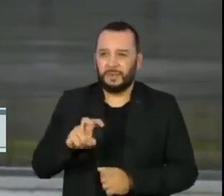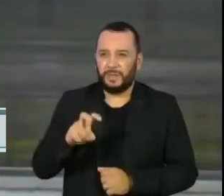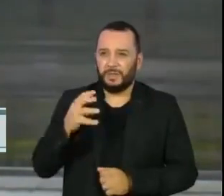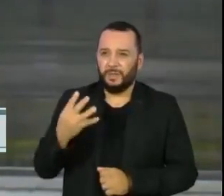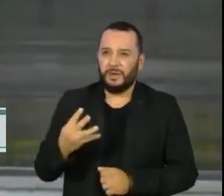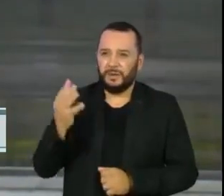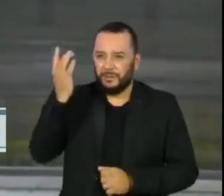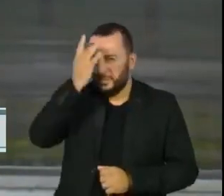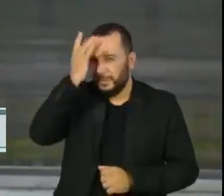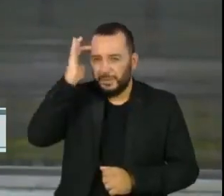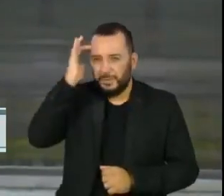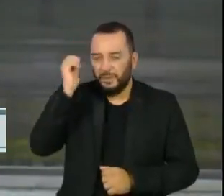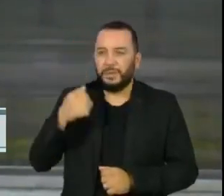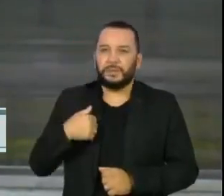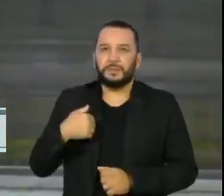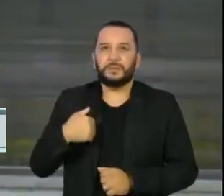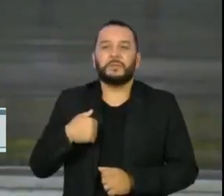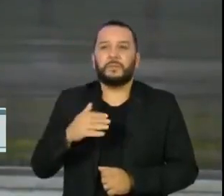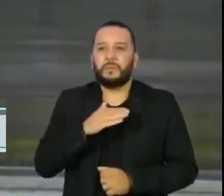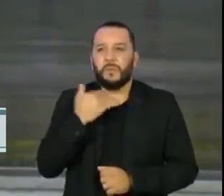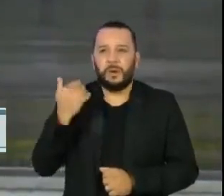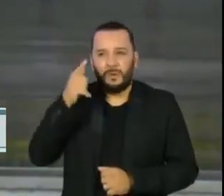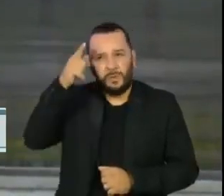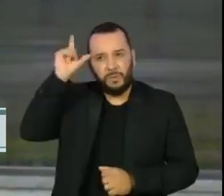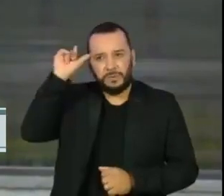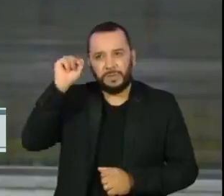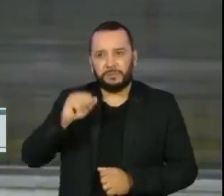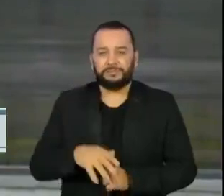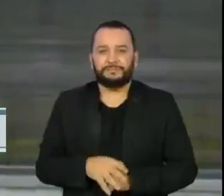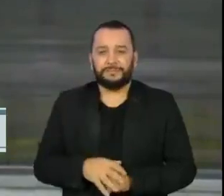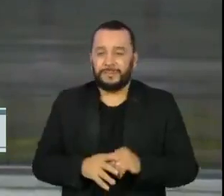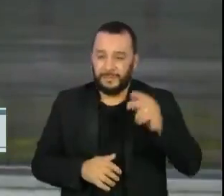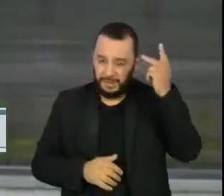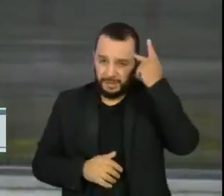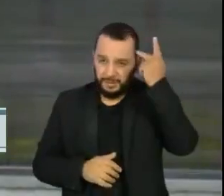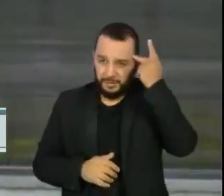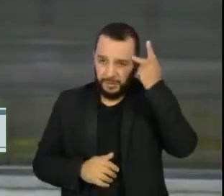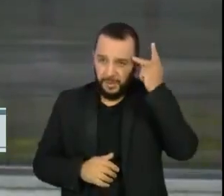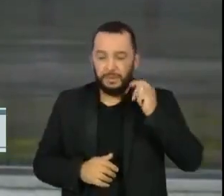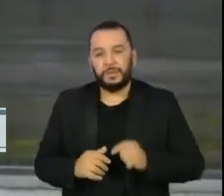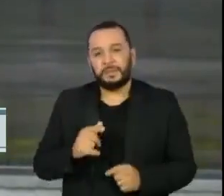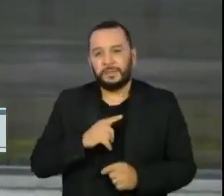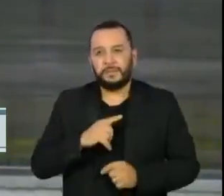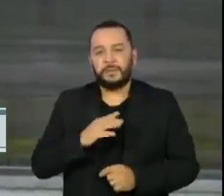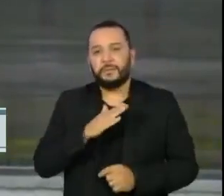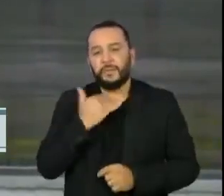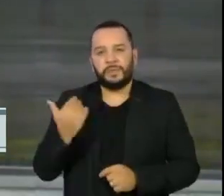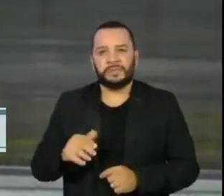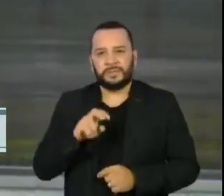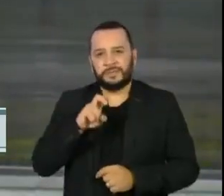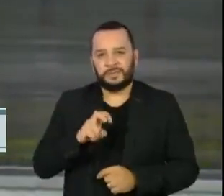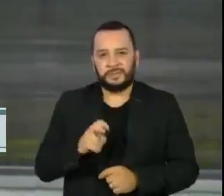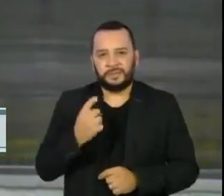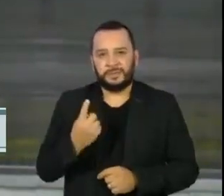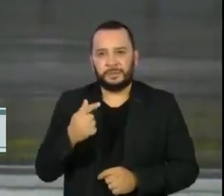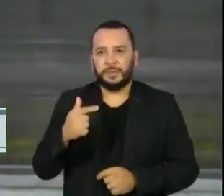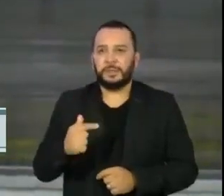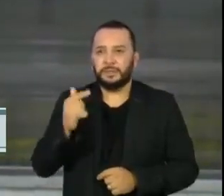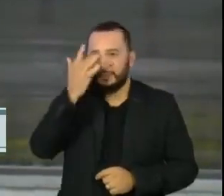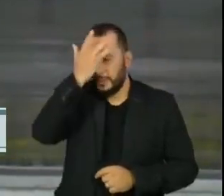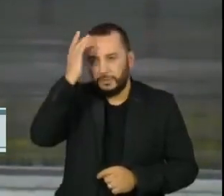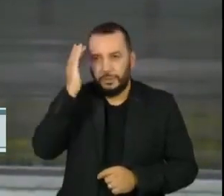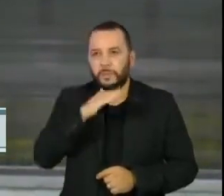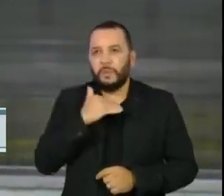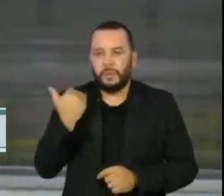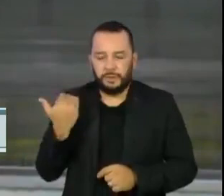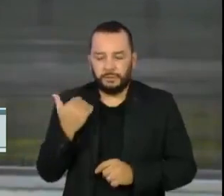1.954 brasileiros perderam sua vida ontem. E só em São Paulo perdemos 517 vidas.